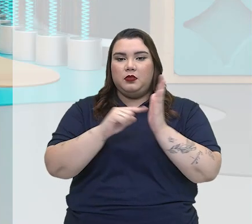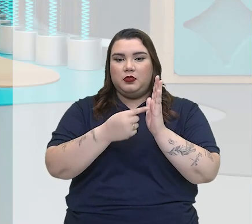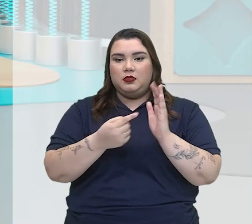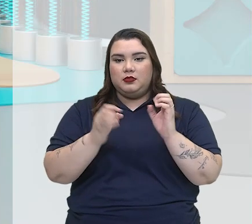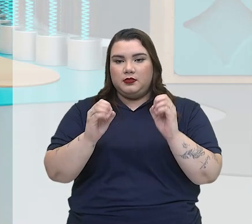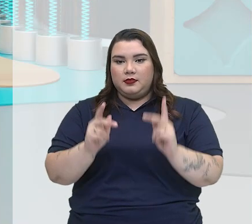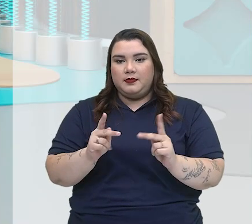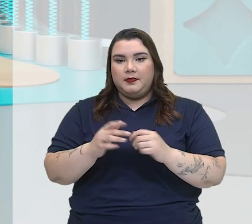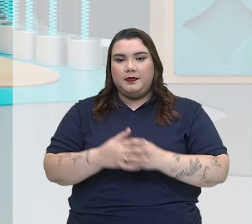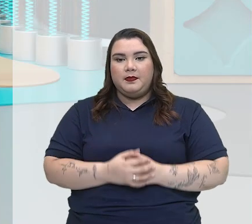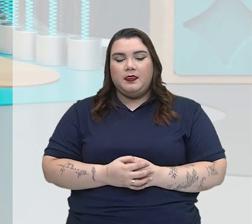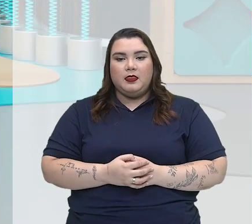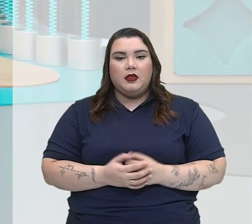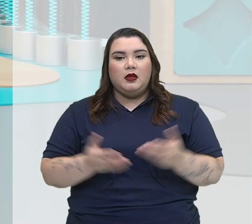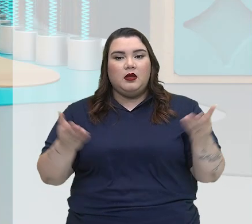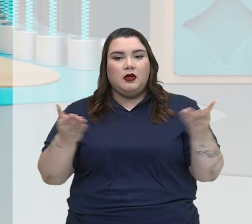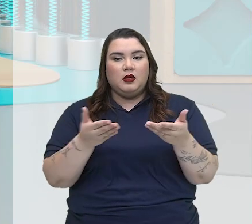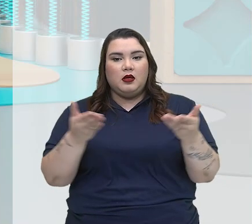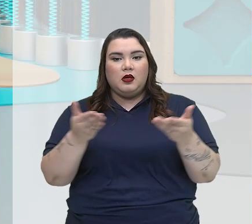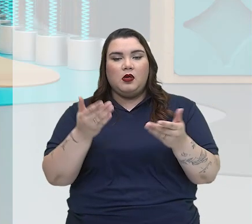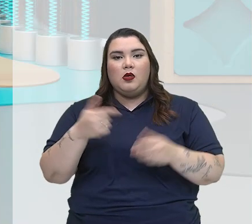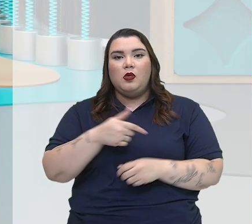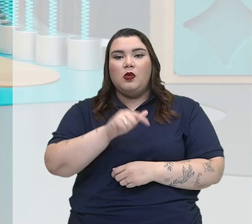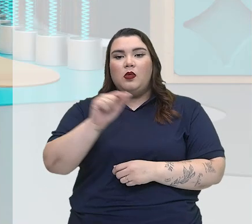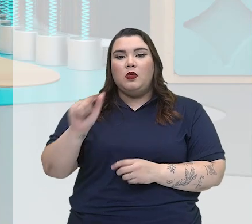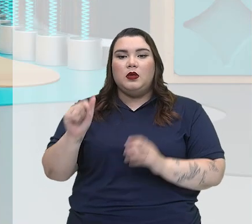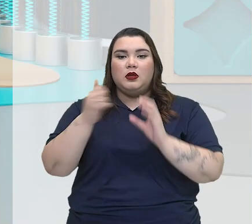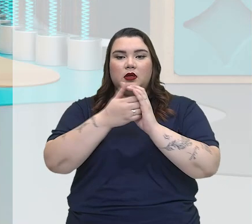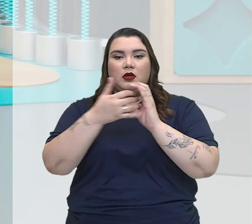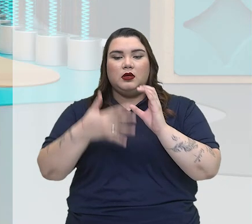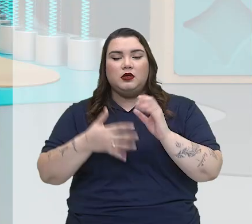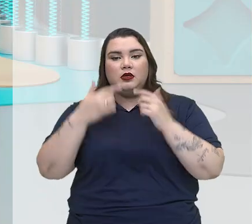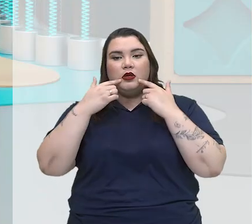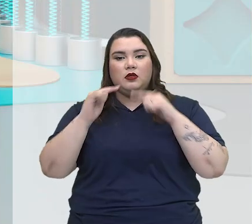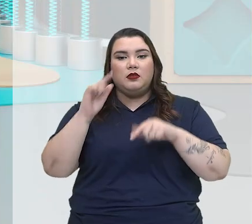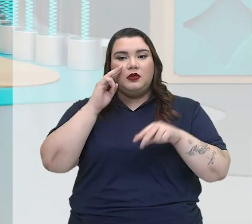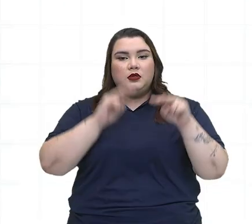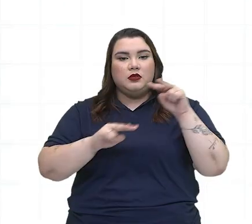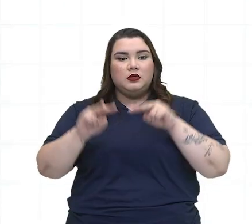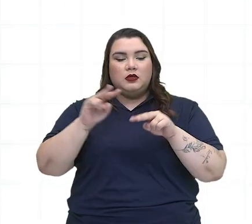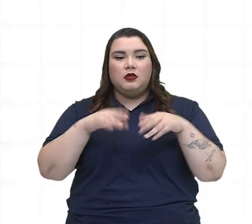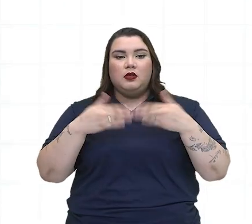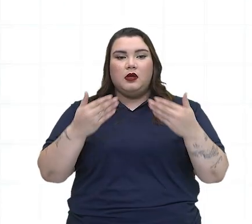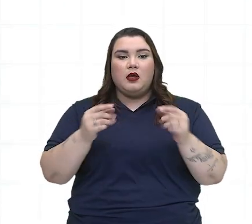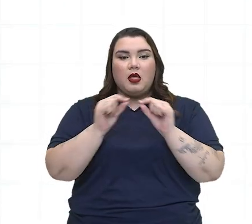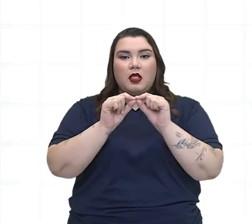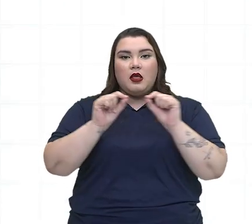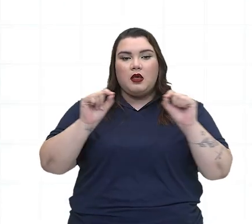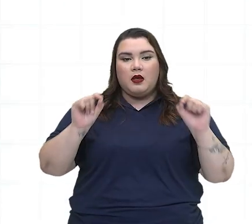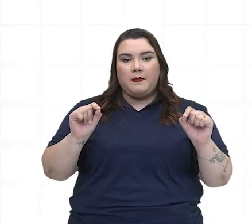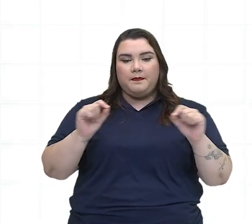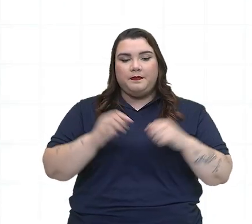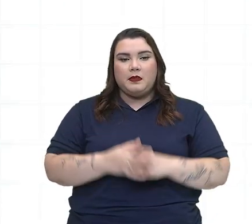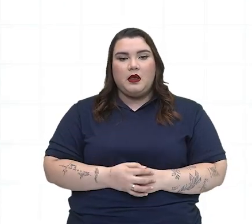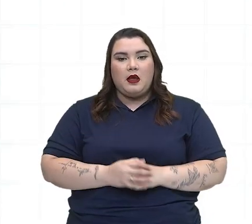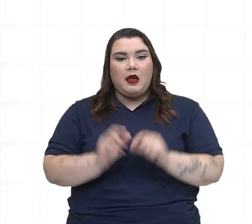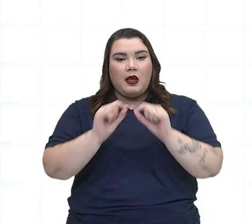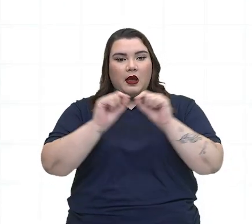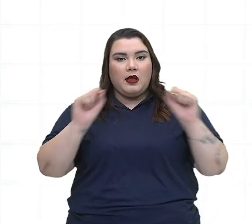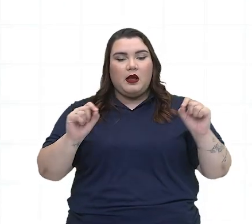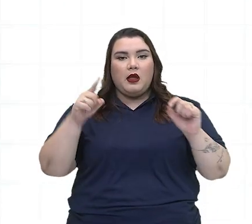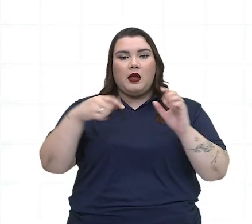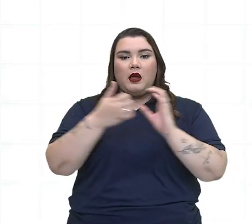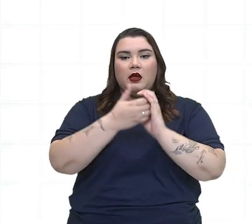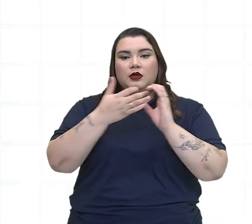pontos. Então, vamos agora a um outro elemento da linguagem, que é a linha. A linha é um dos